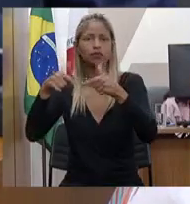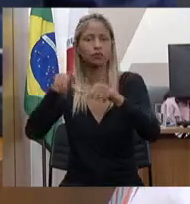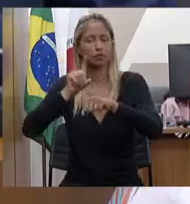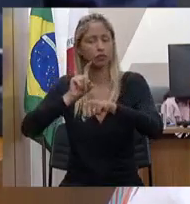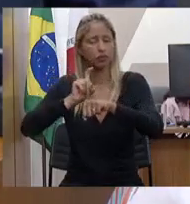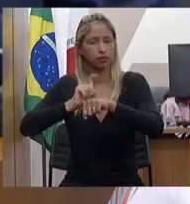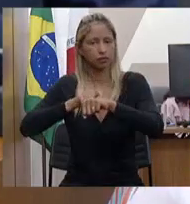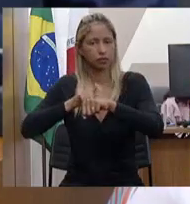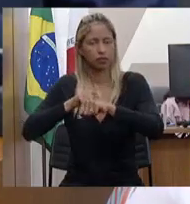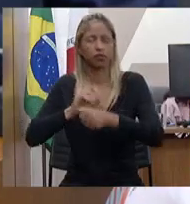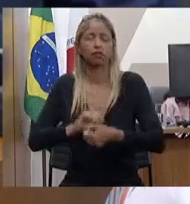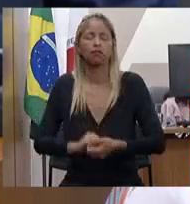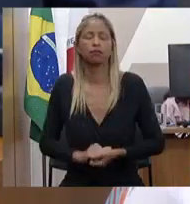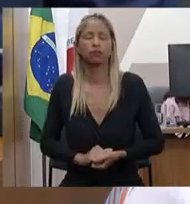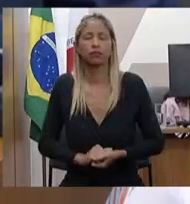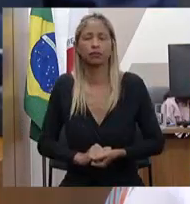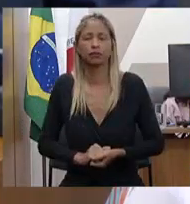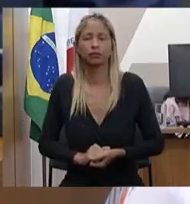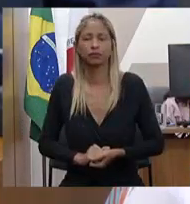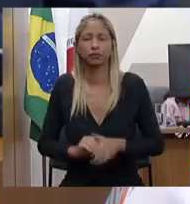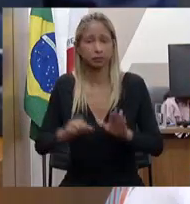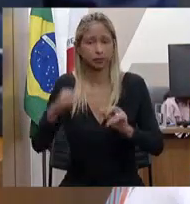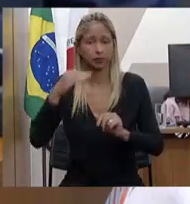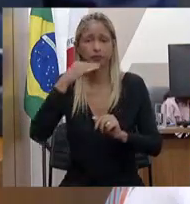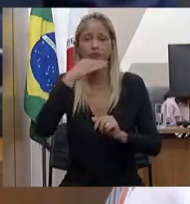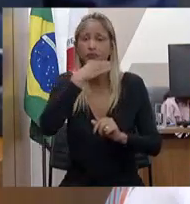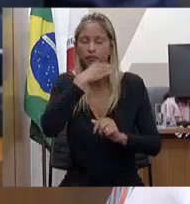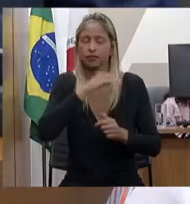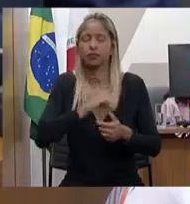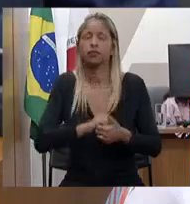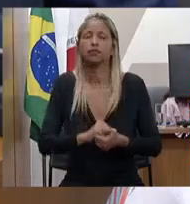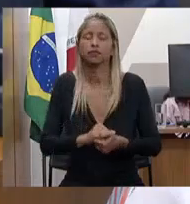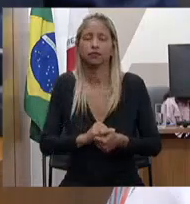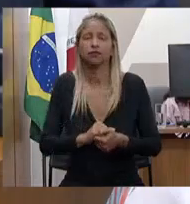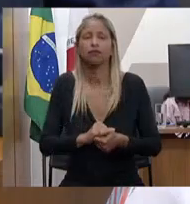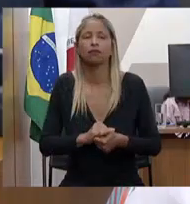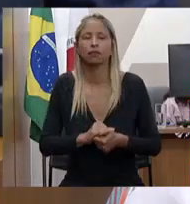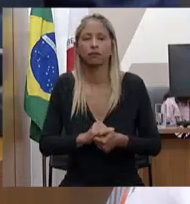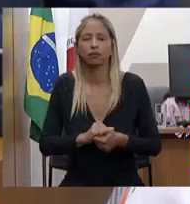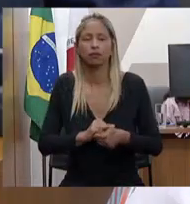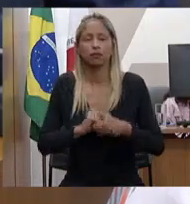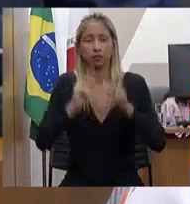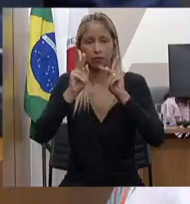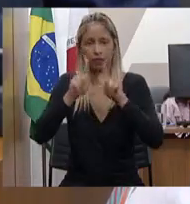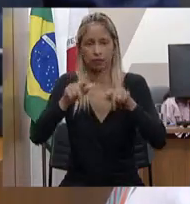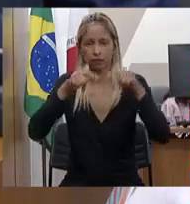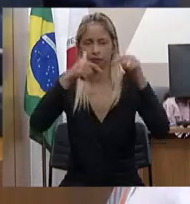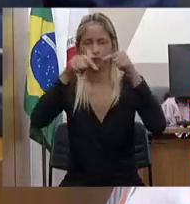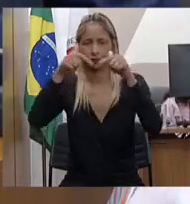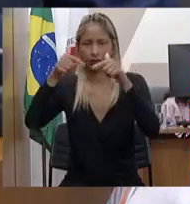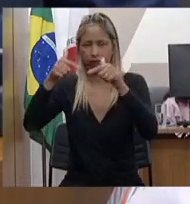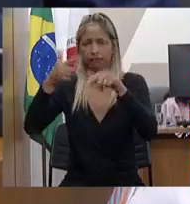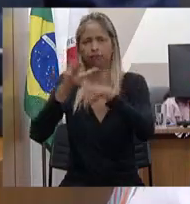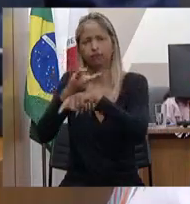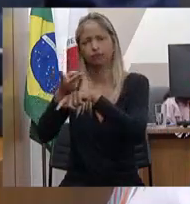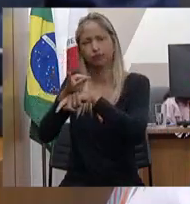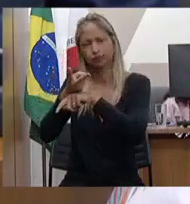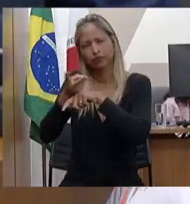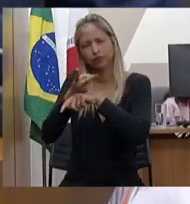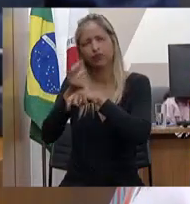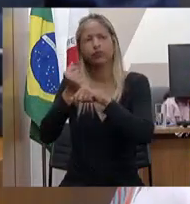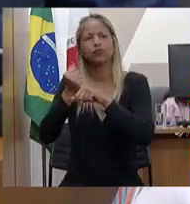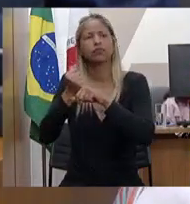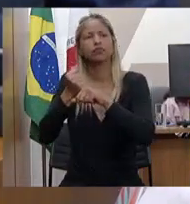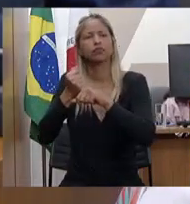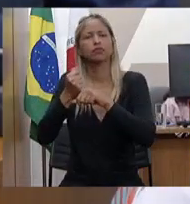este momento é eu percebo que quando o trabalhador ele busca né ele